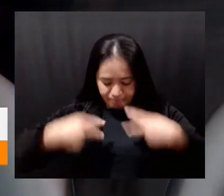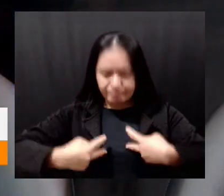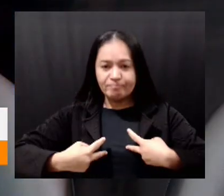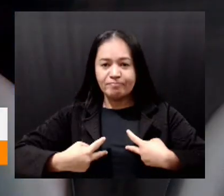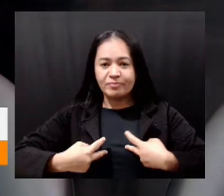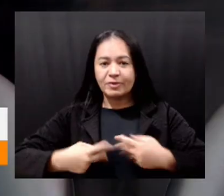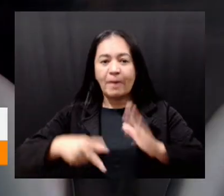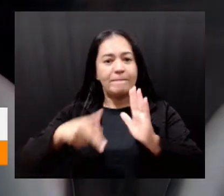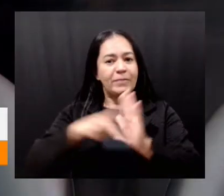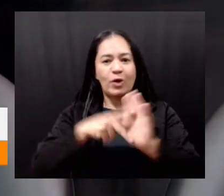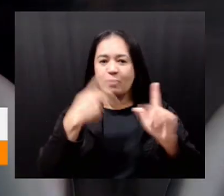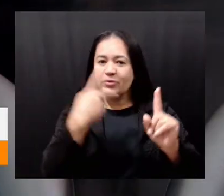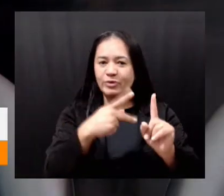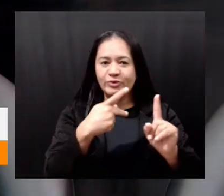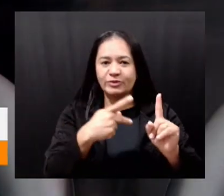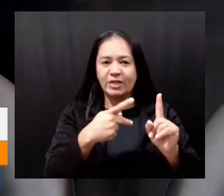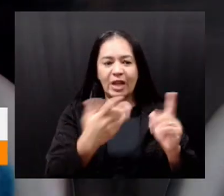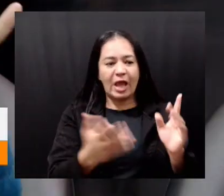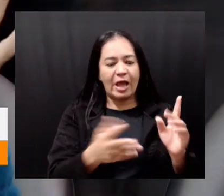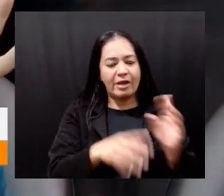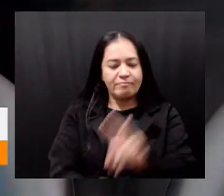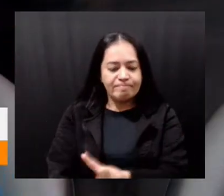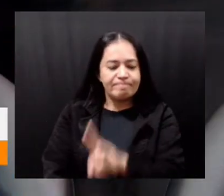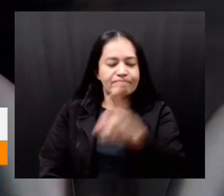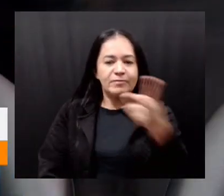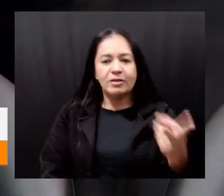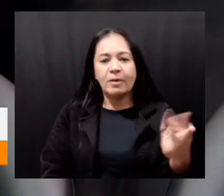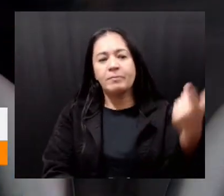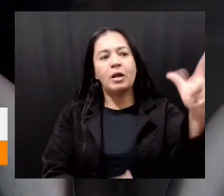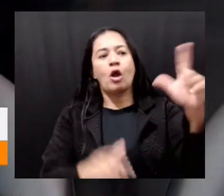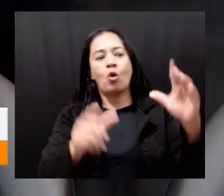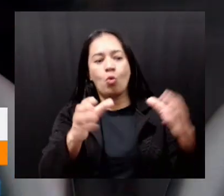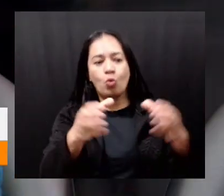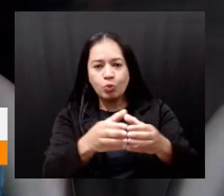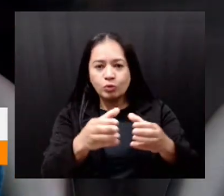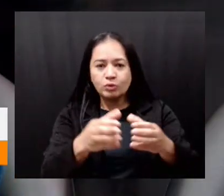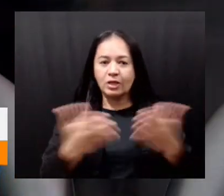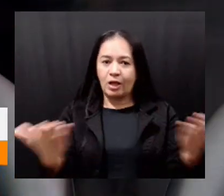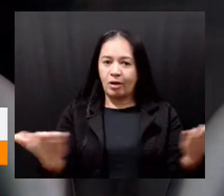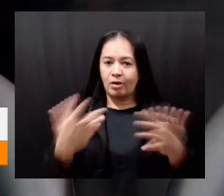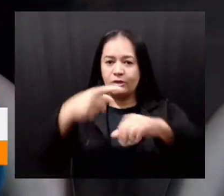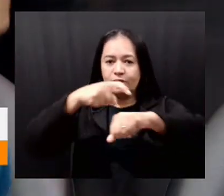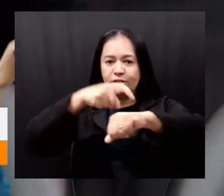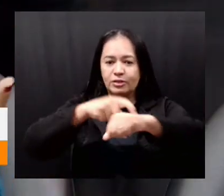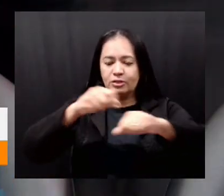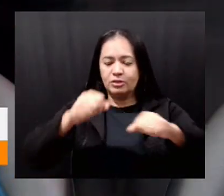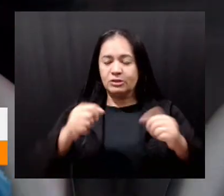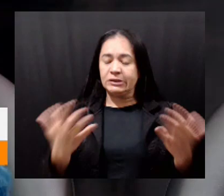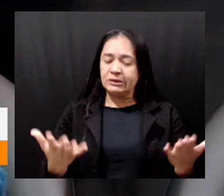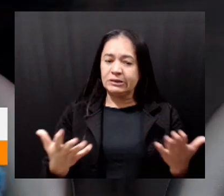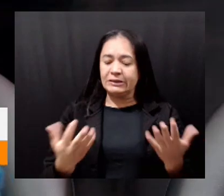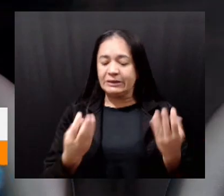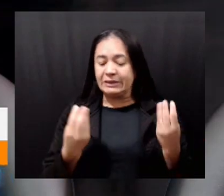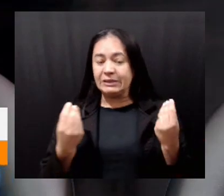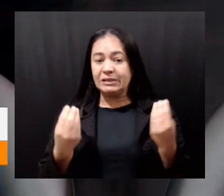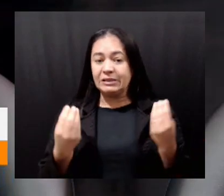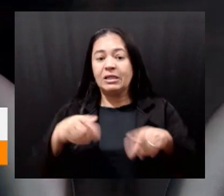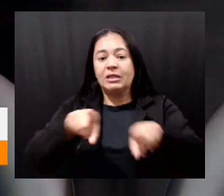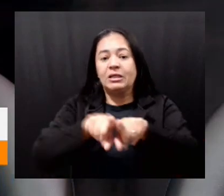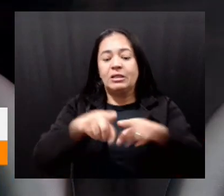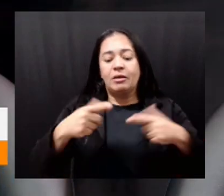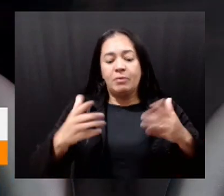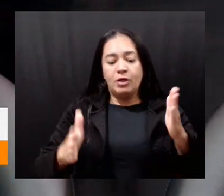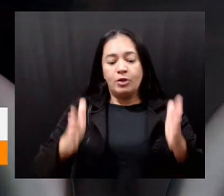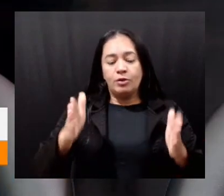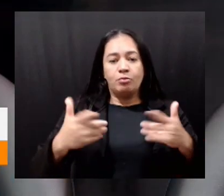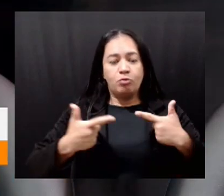esse coletivo. Então, nesses momentos de tragédias ou na questão da guerra, que é uma situação de